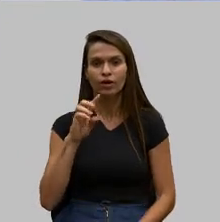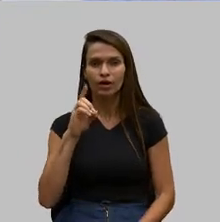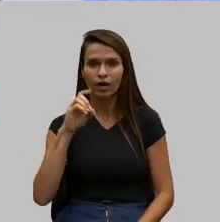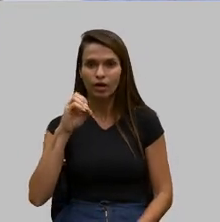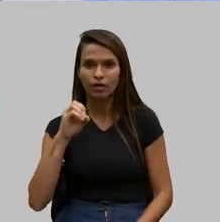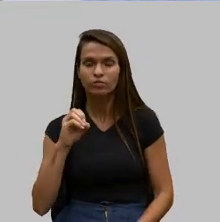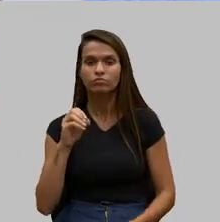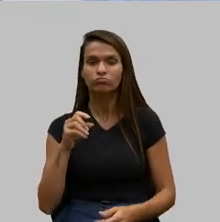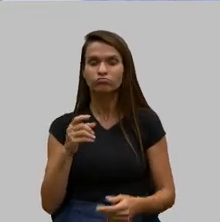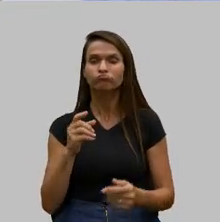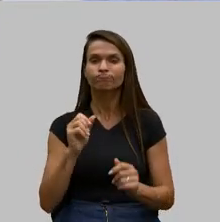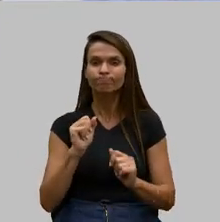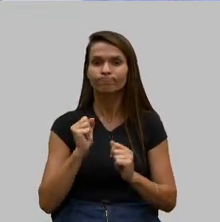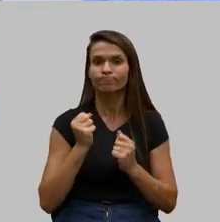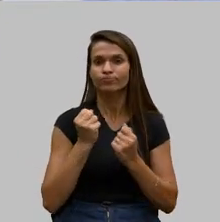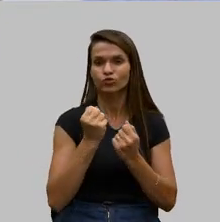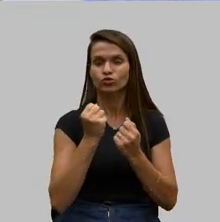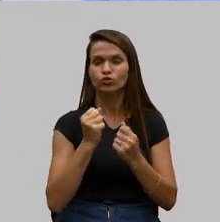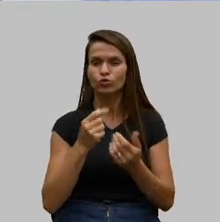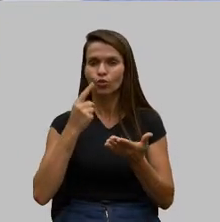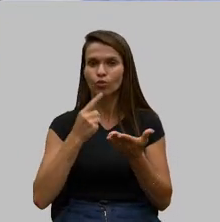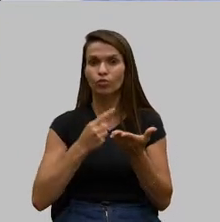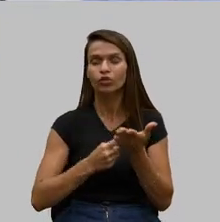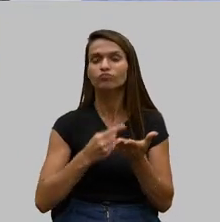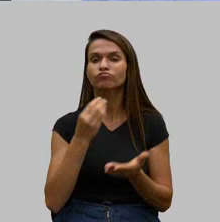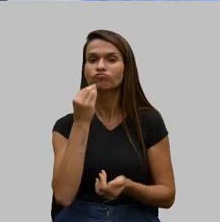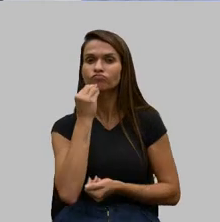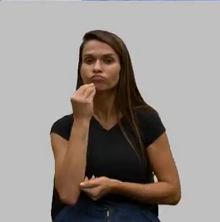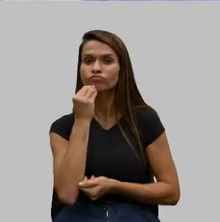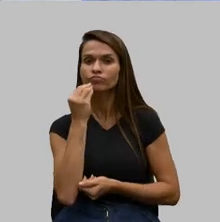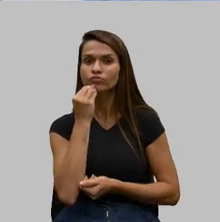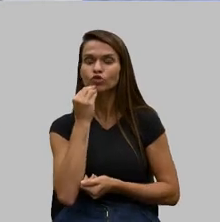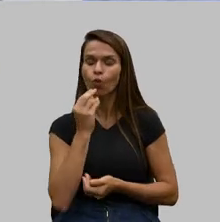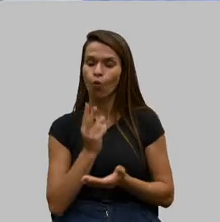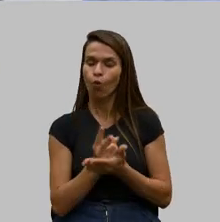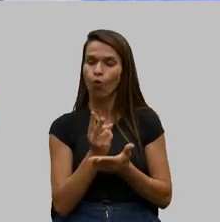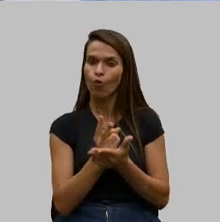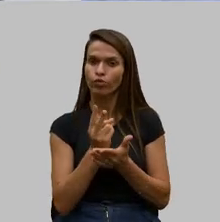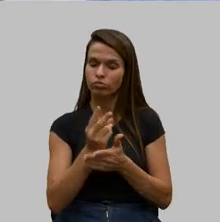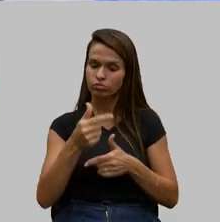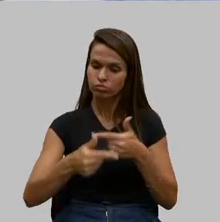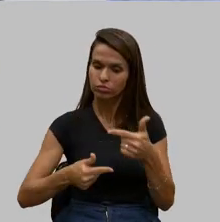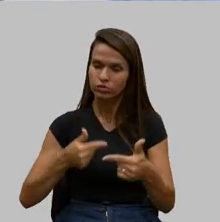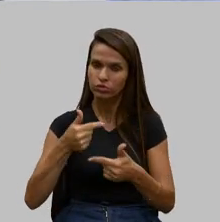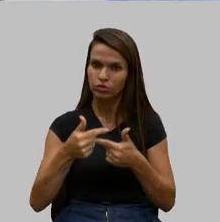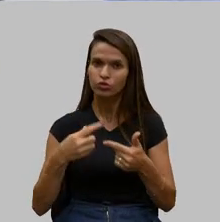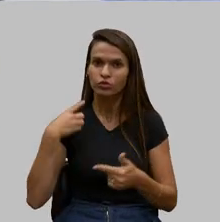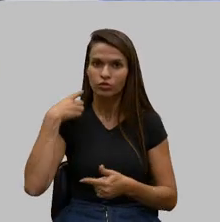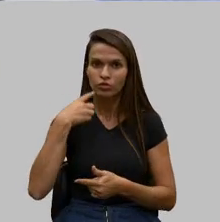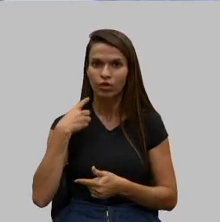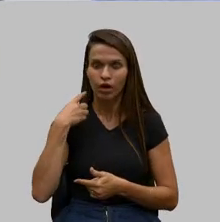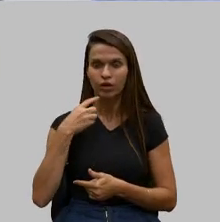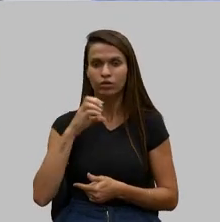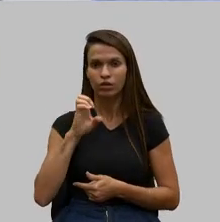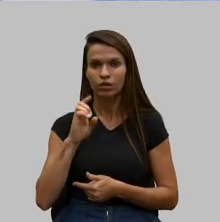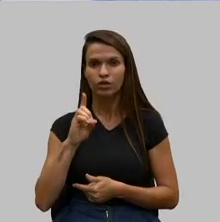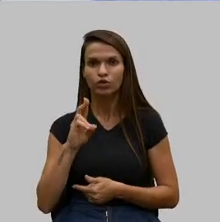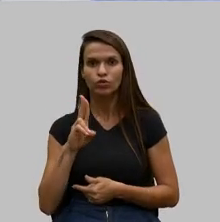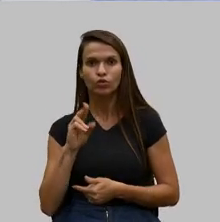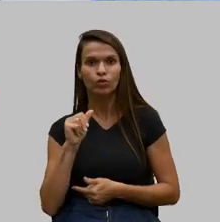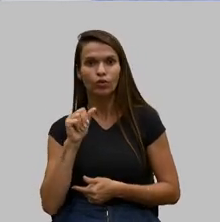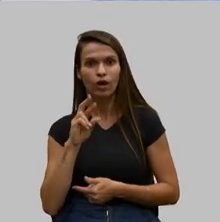reforçar aqui o nosso compromisso e o nosso desejo de dar continuidade a esse trabalho do deputado Eduardo Barbosa nessa parceria